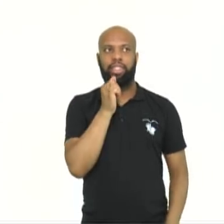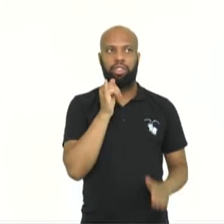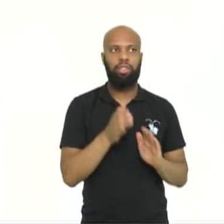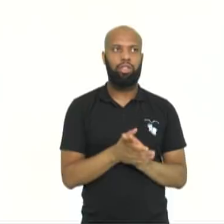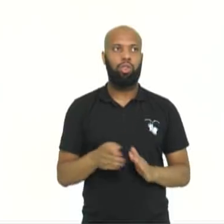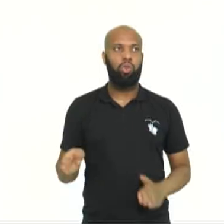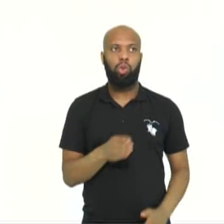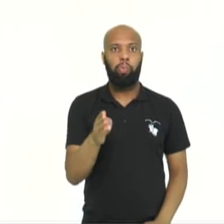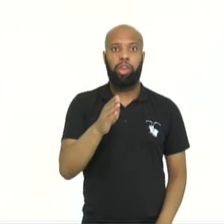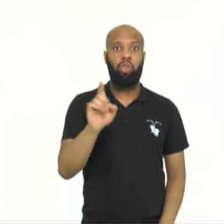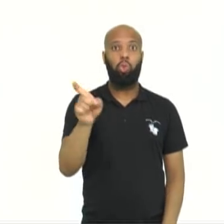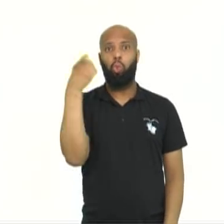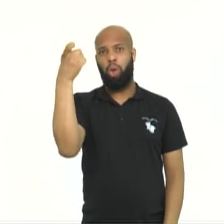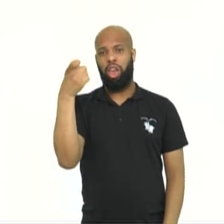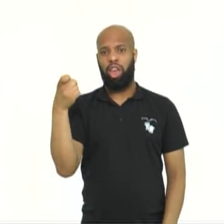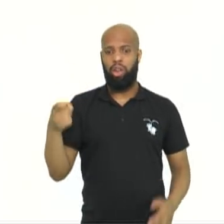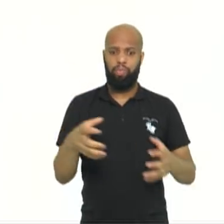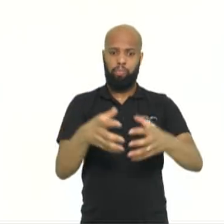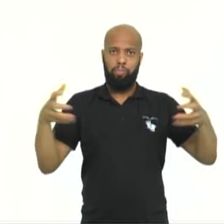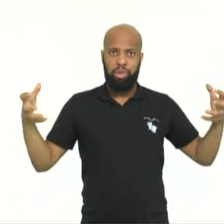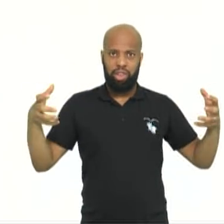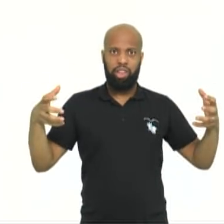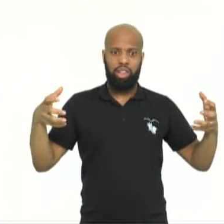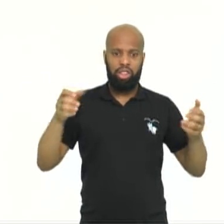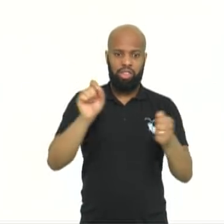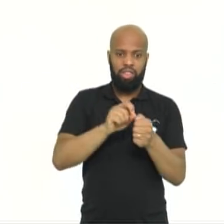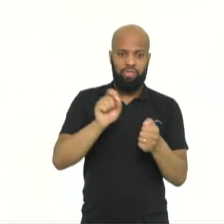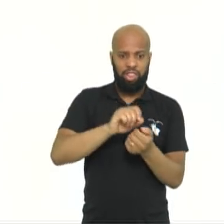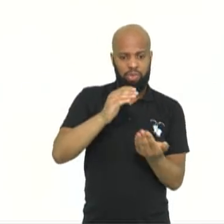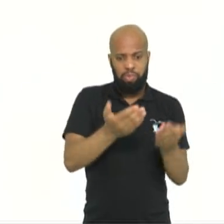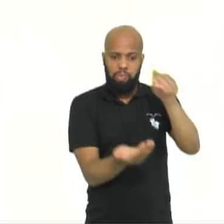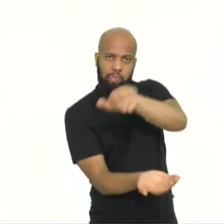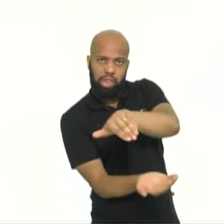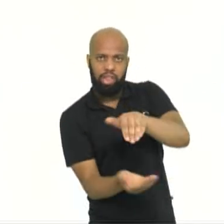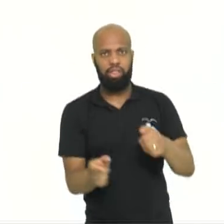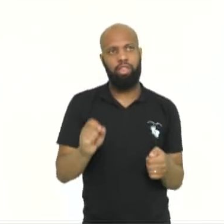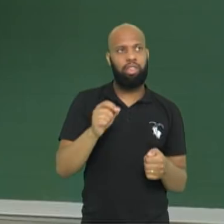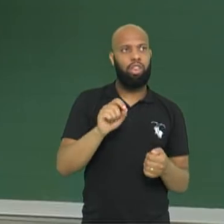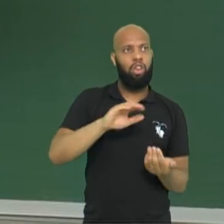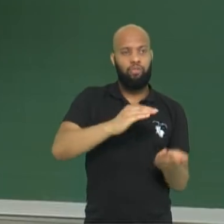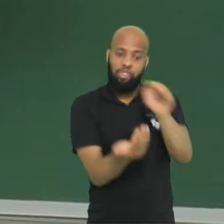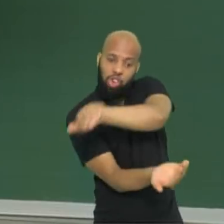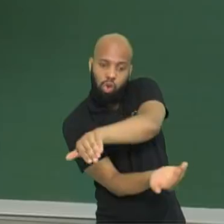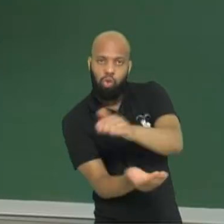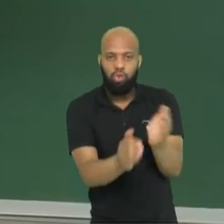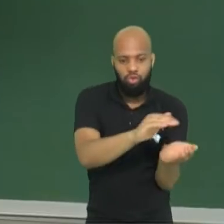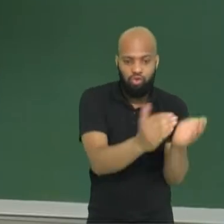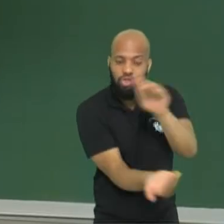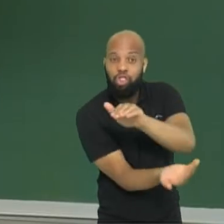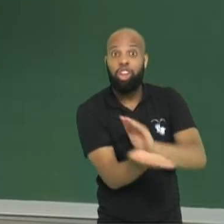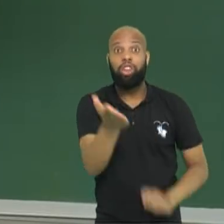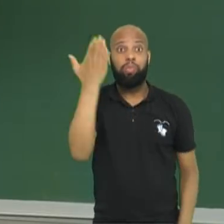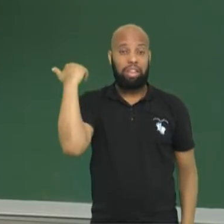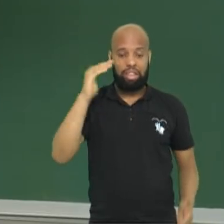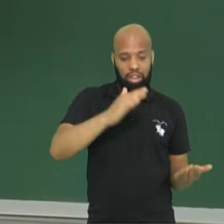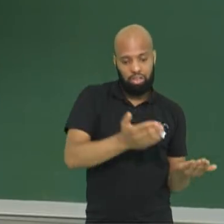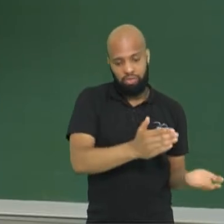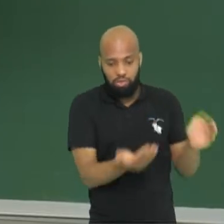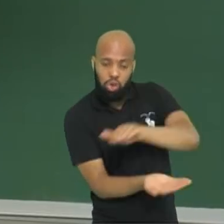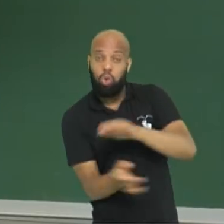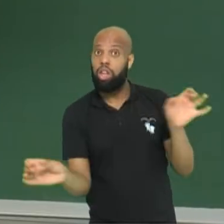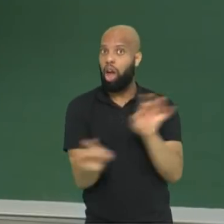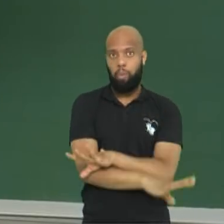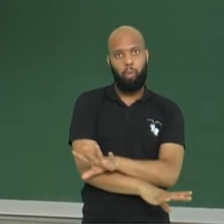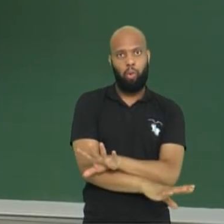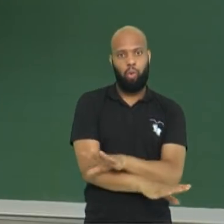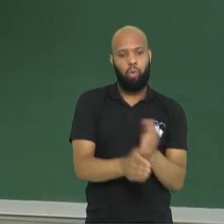o peixe era tão grande que virou o barco. Quando eu digo assim, virou, então a ação ela foi terminada, ela